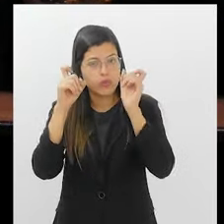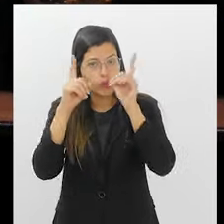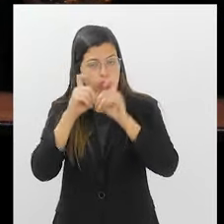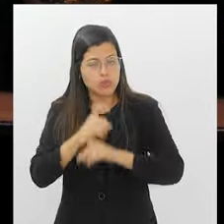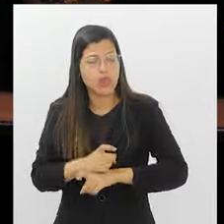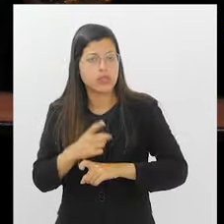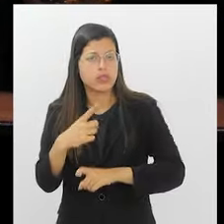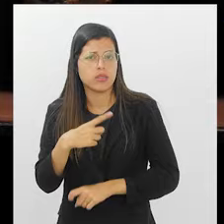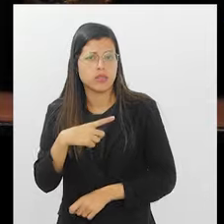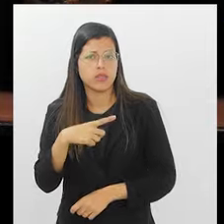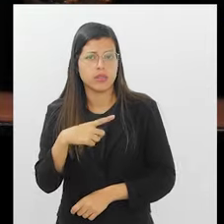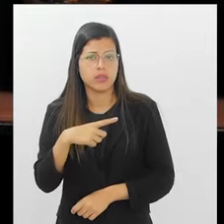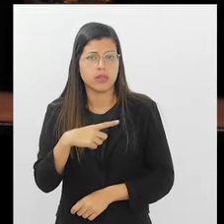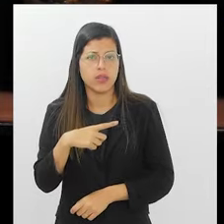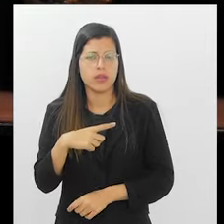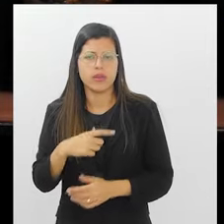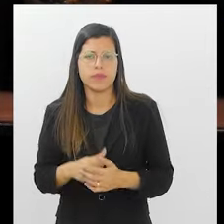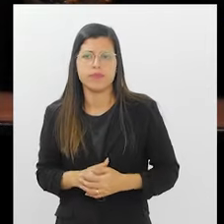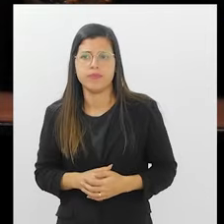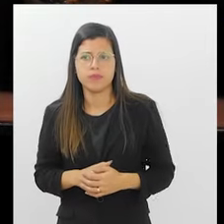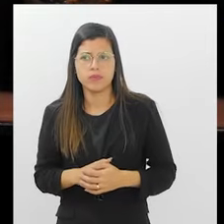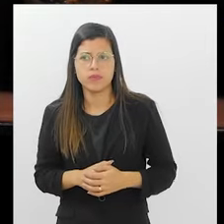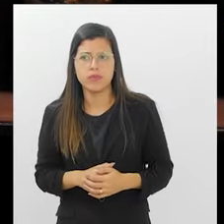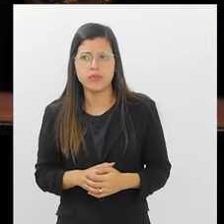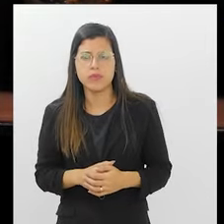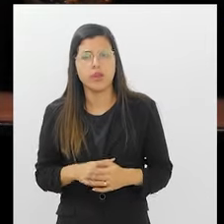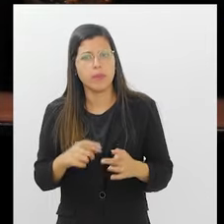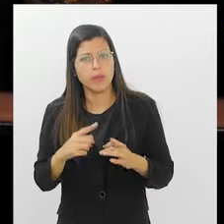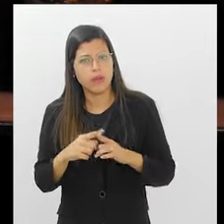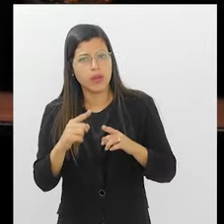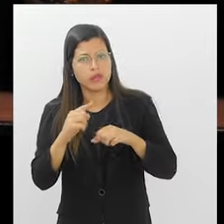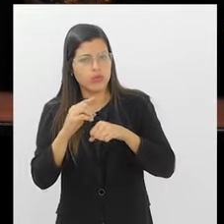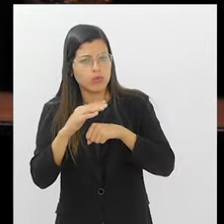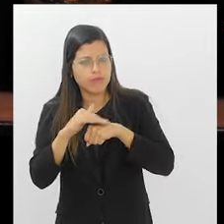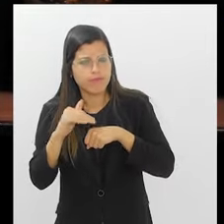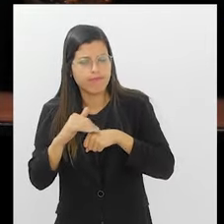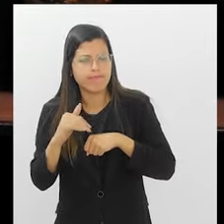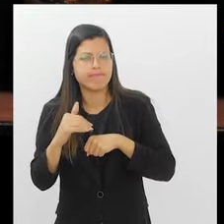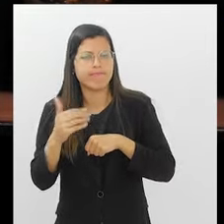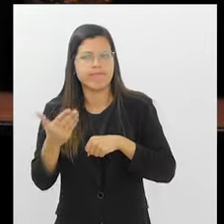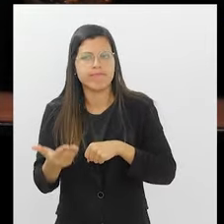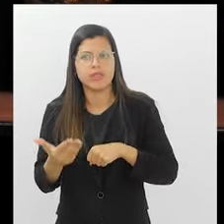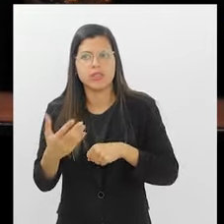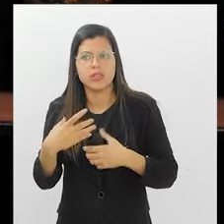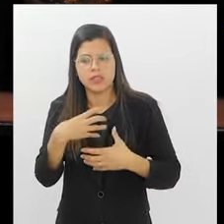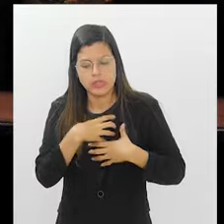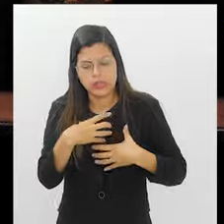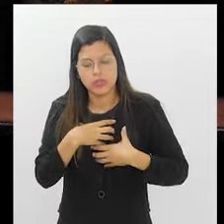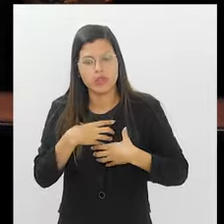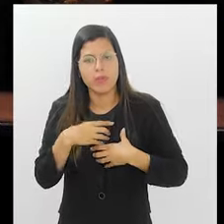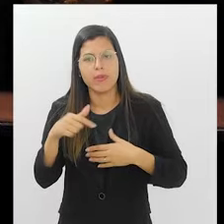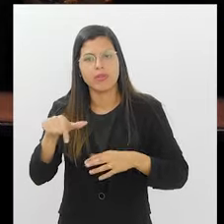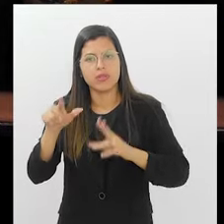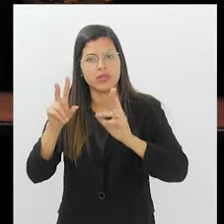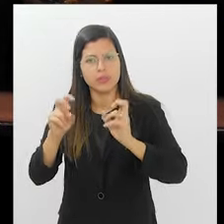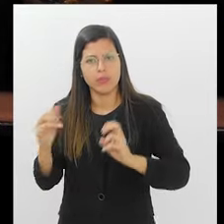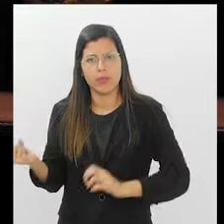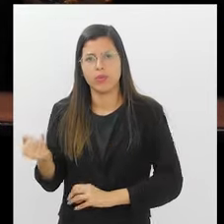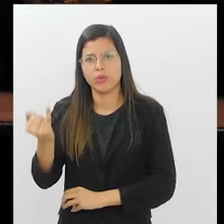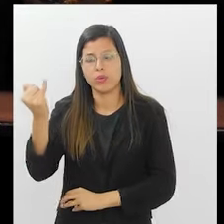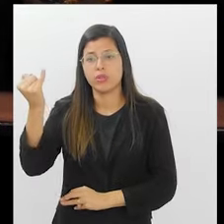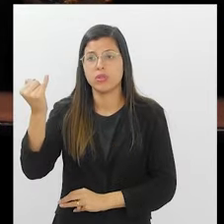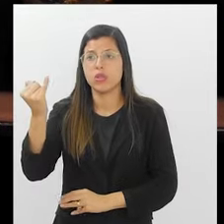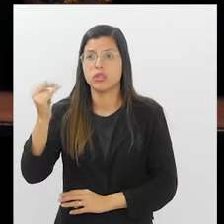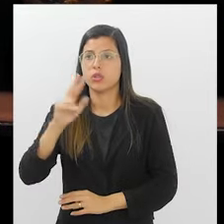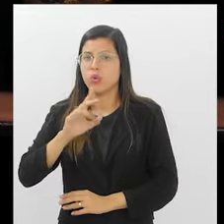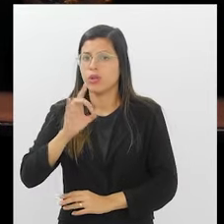gente enfrenta, mas o nosso carinho, né, o nosso sentimento relacionado a uma temática tão importante,